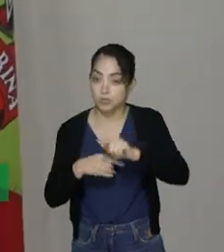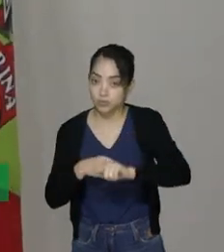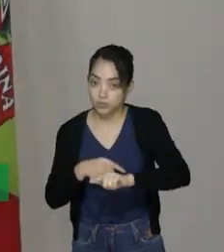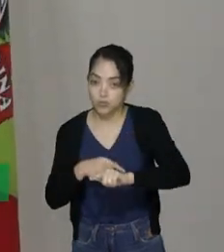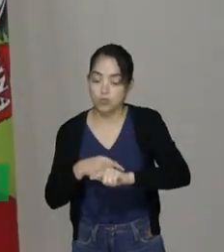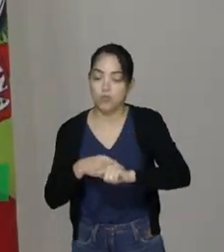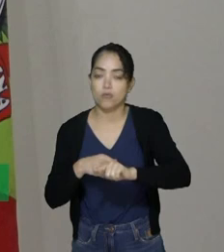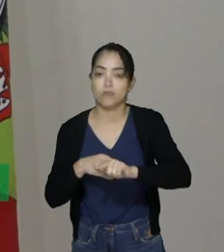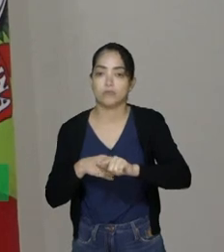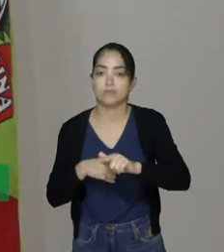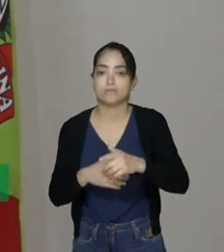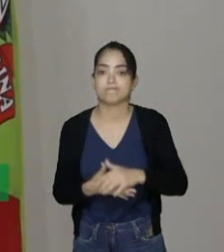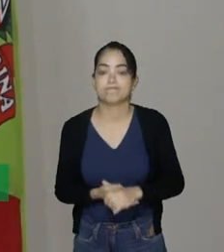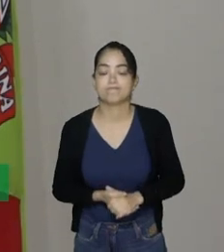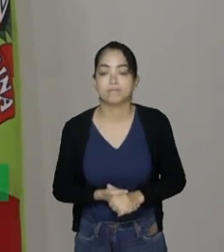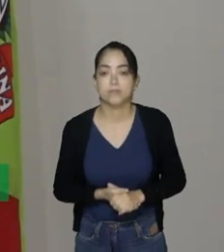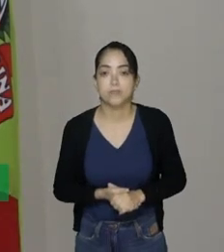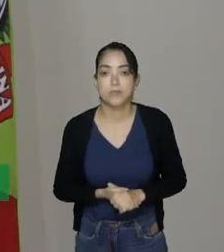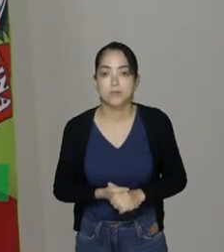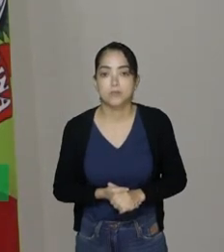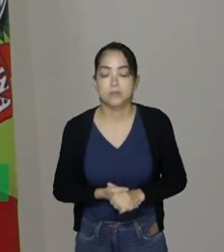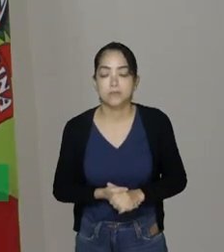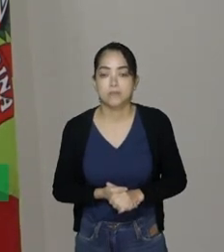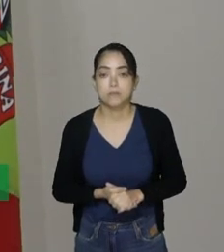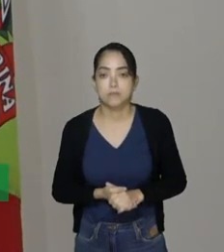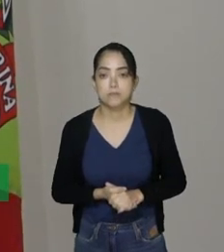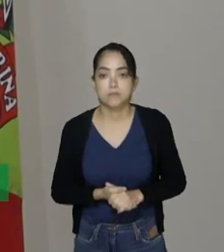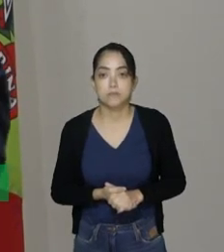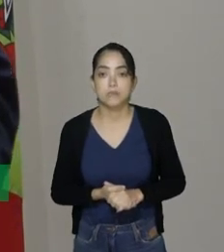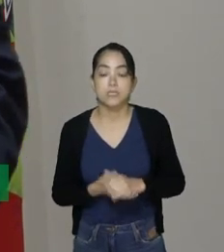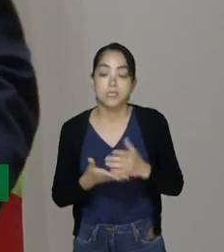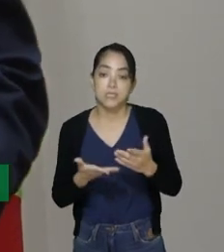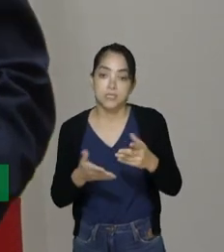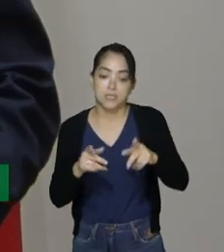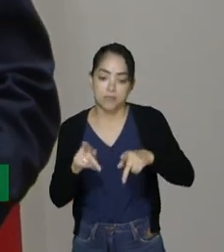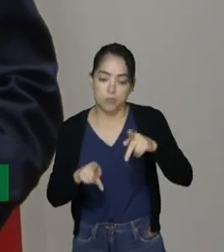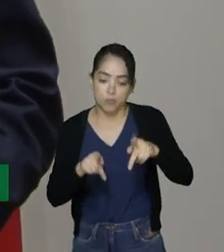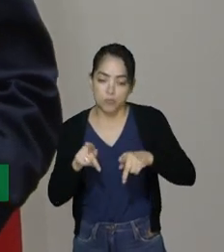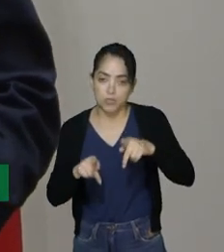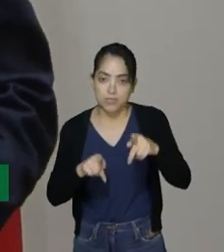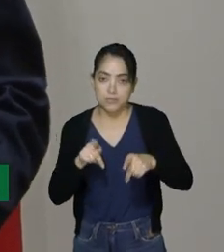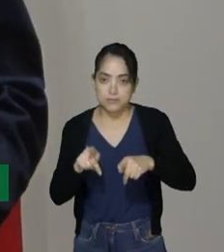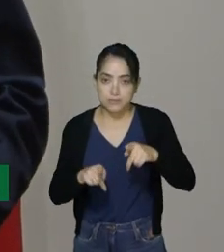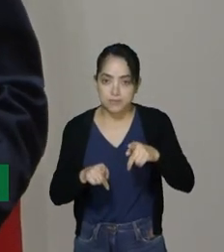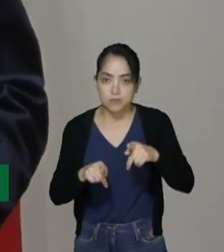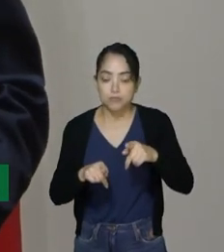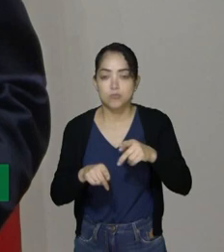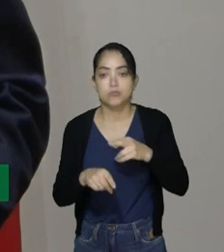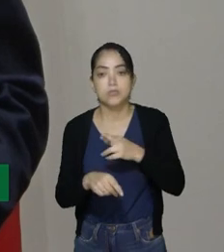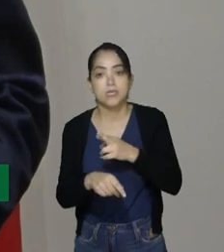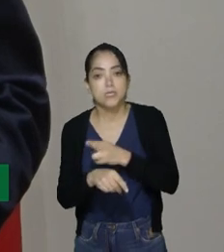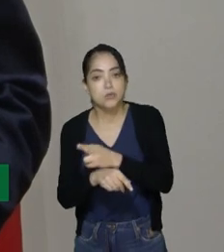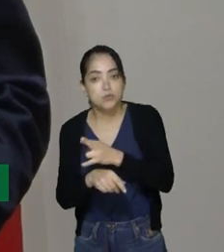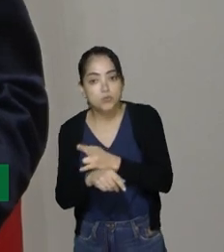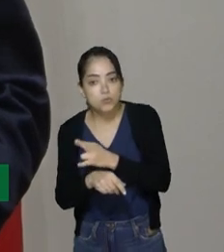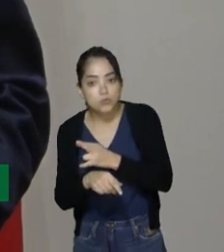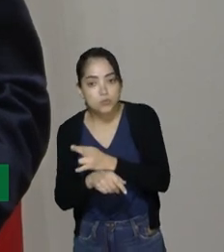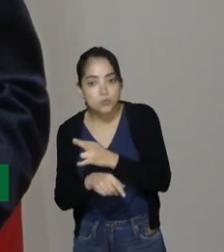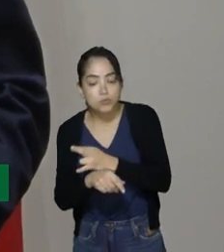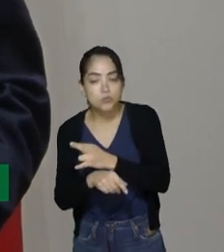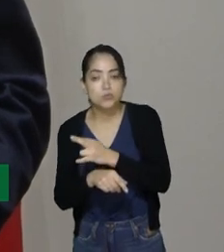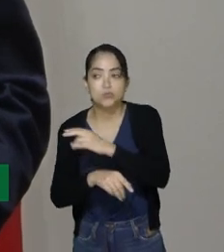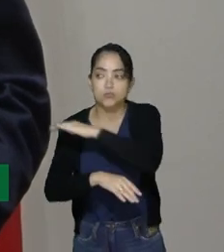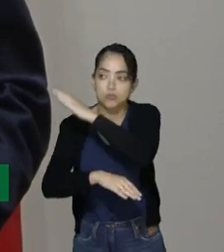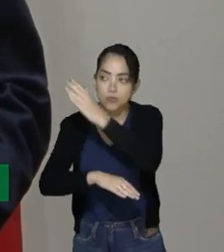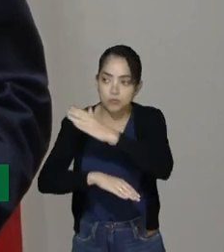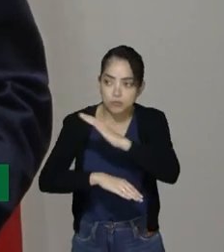esse sentimento. E o povo de Rio do Sul, do Alto Vale, de Santa Catarina,